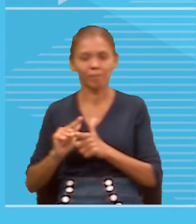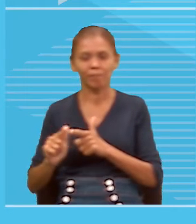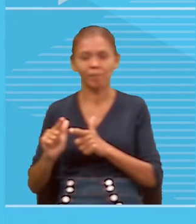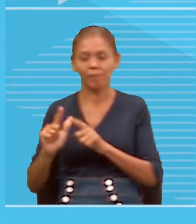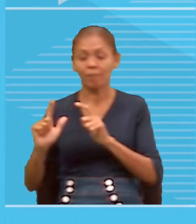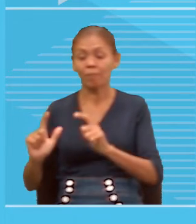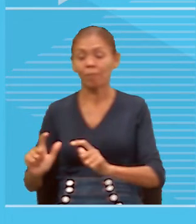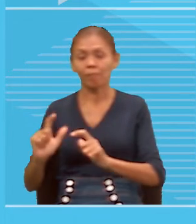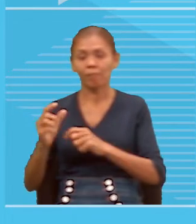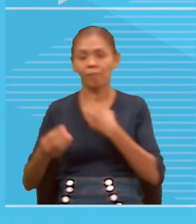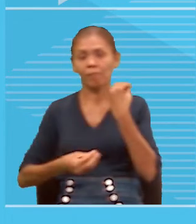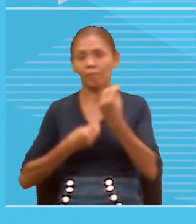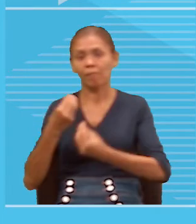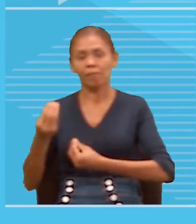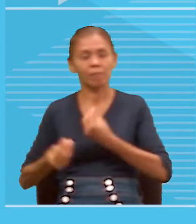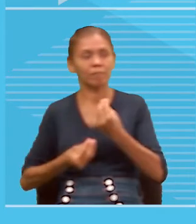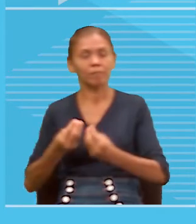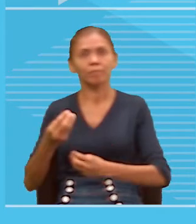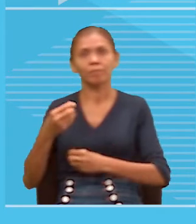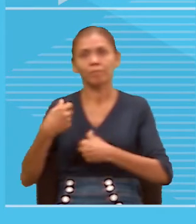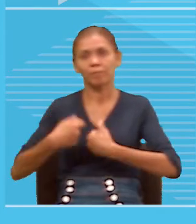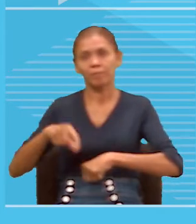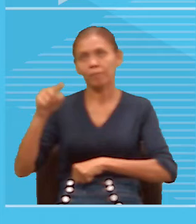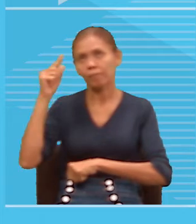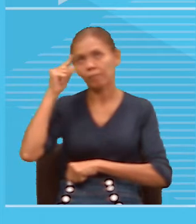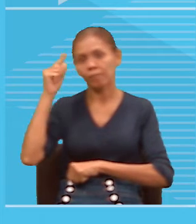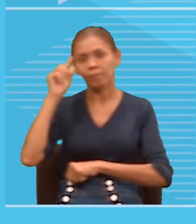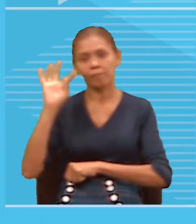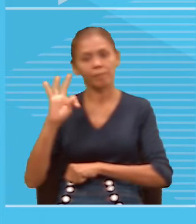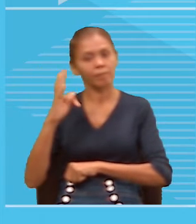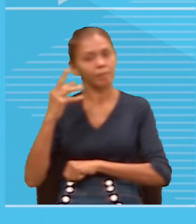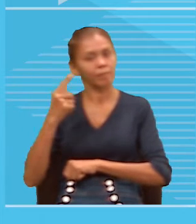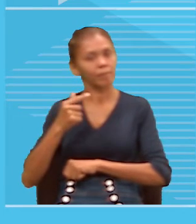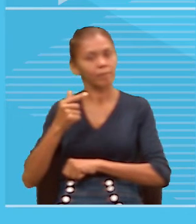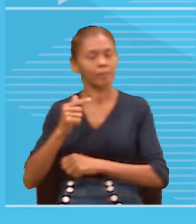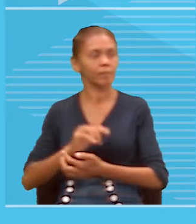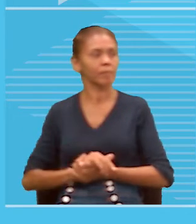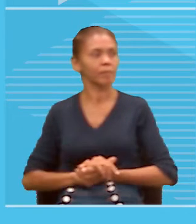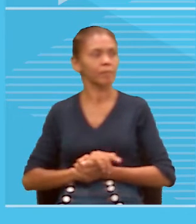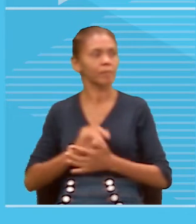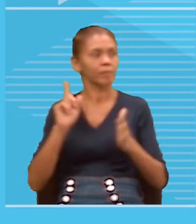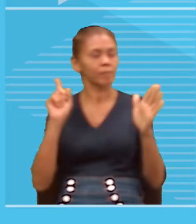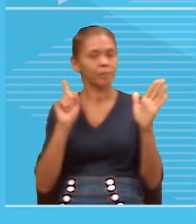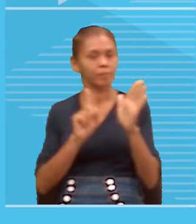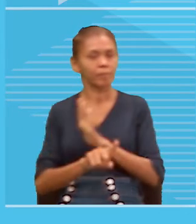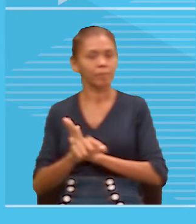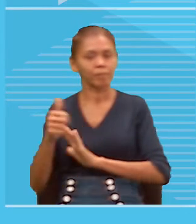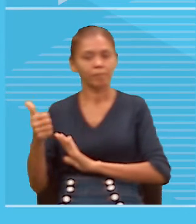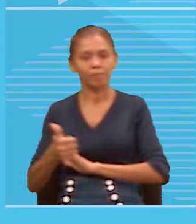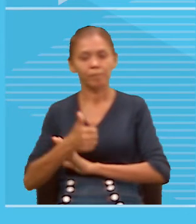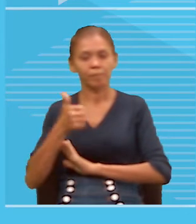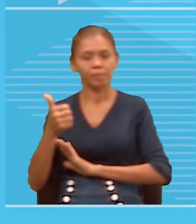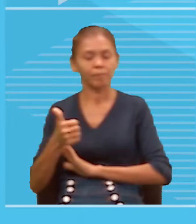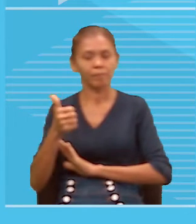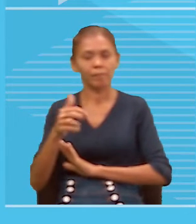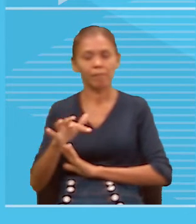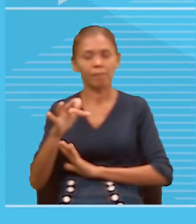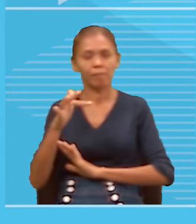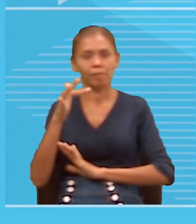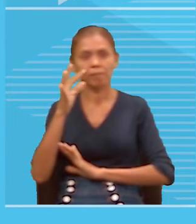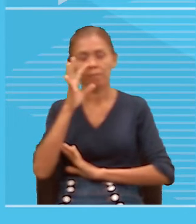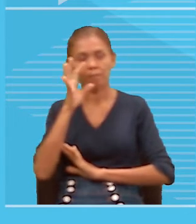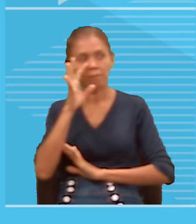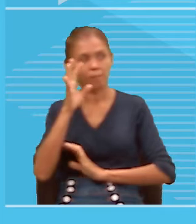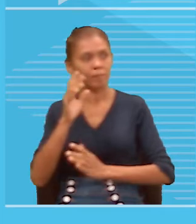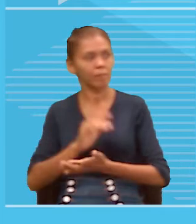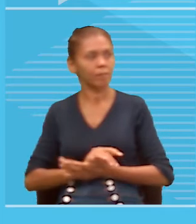bicho para ficar preso né tem que pensar tudo isso primeira questão de hoje Presta atenção Qual das